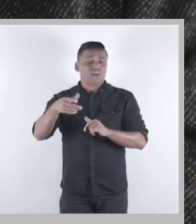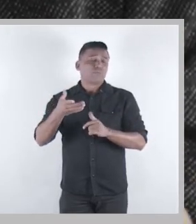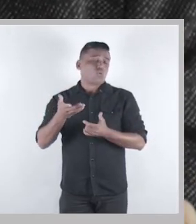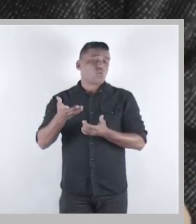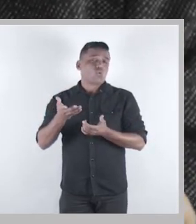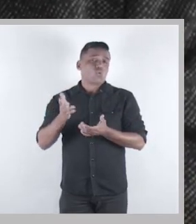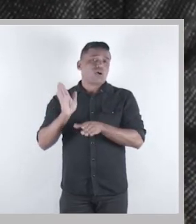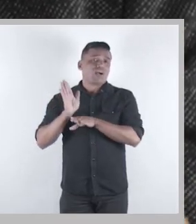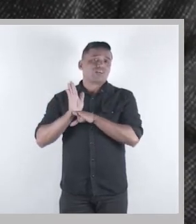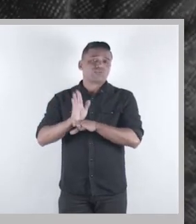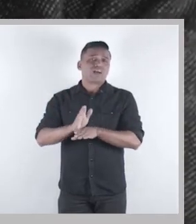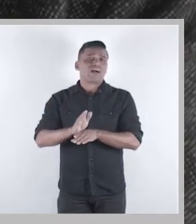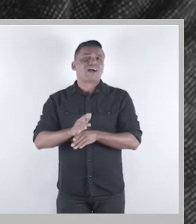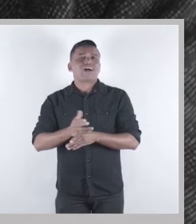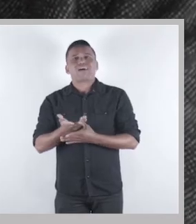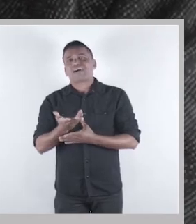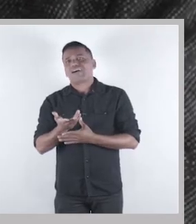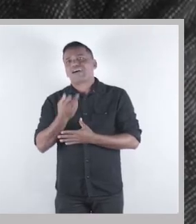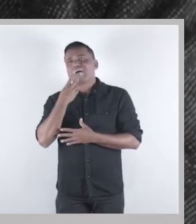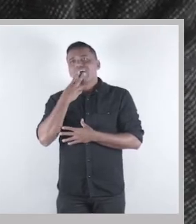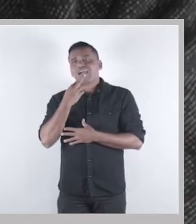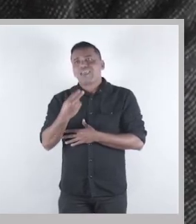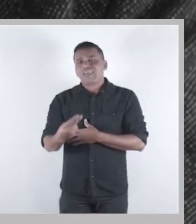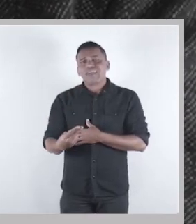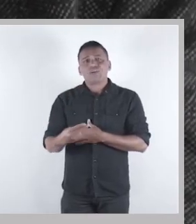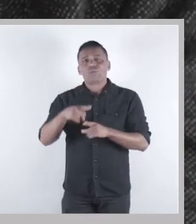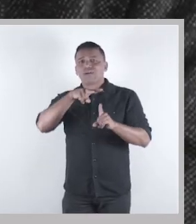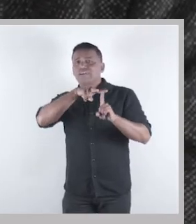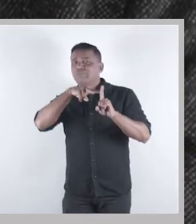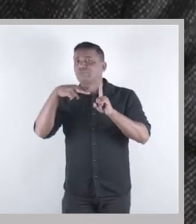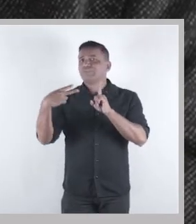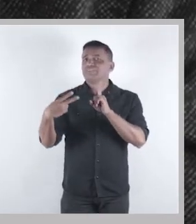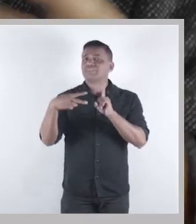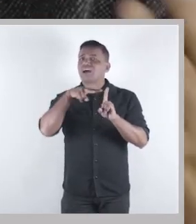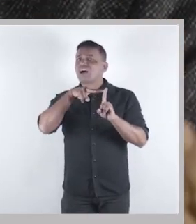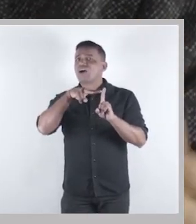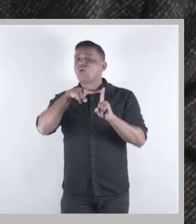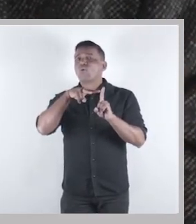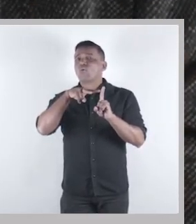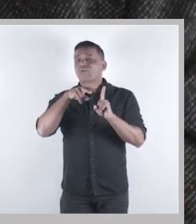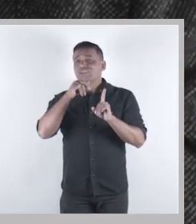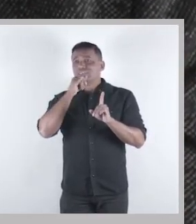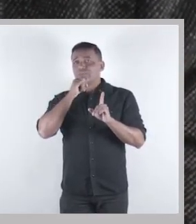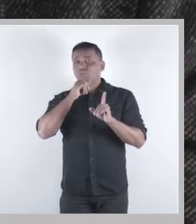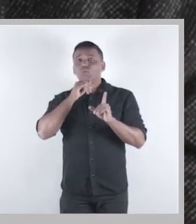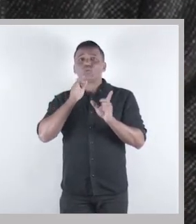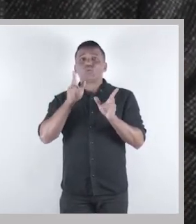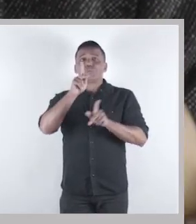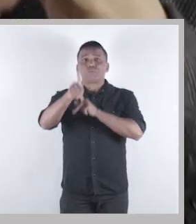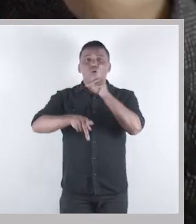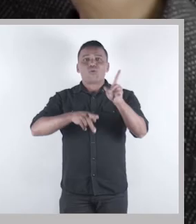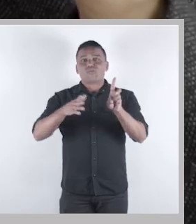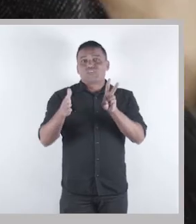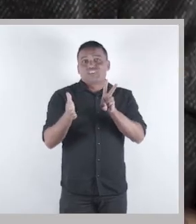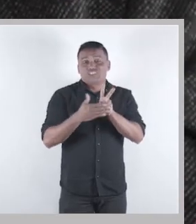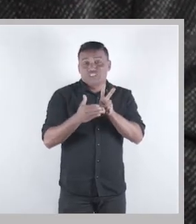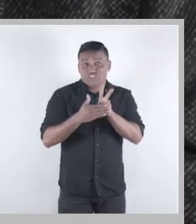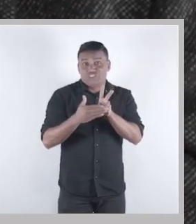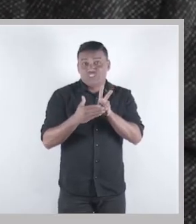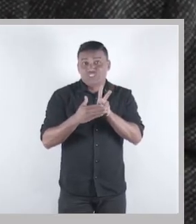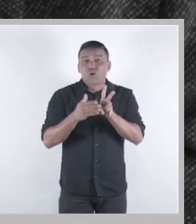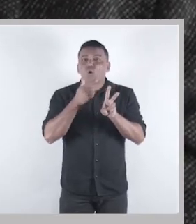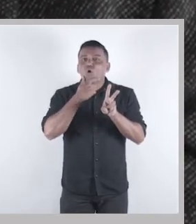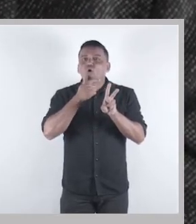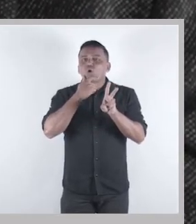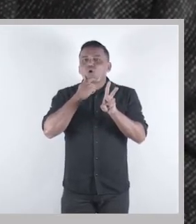uma visão do mundo indígena né como o o Ailton krenak faz por exemplo Vamos dar um espaço é